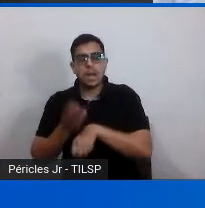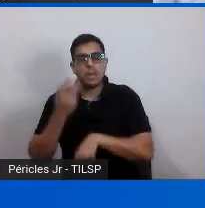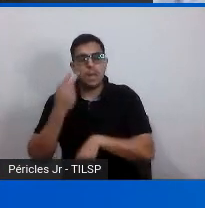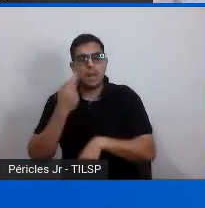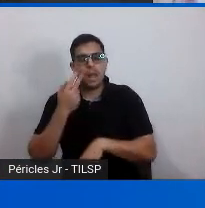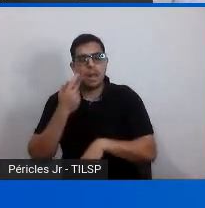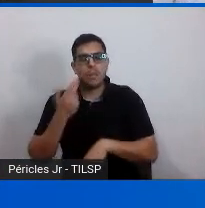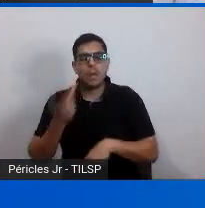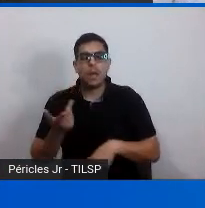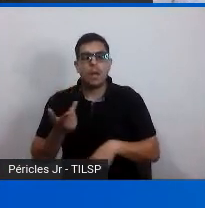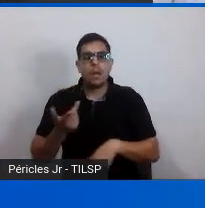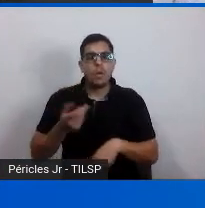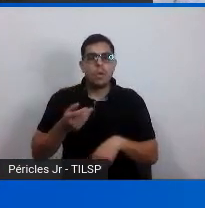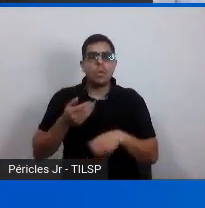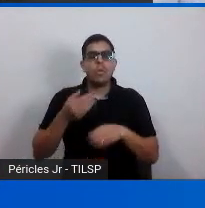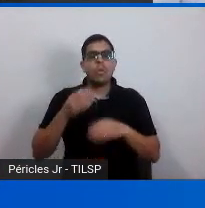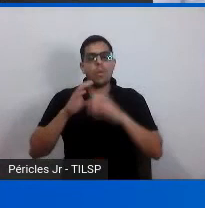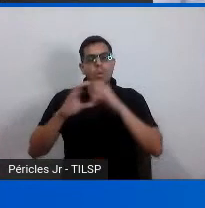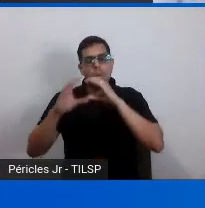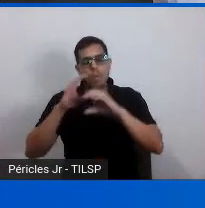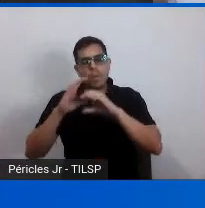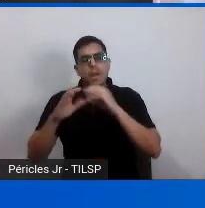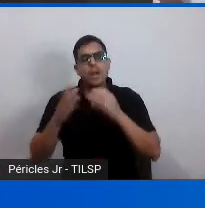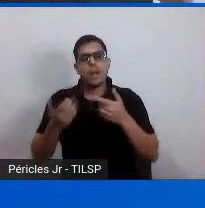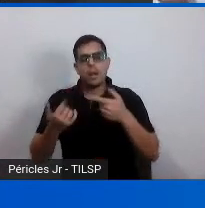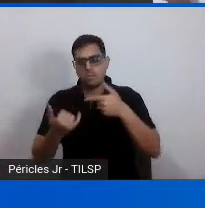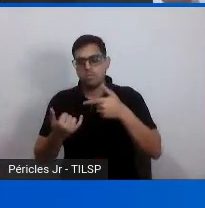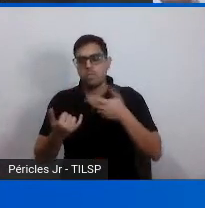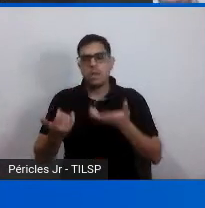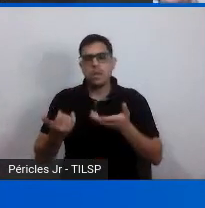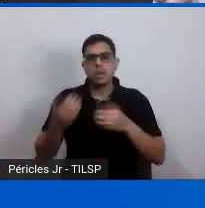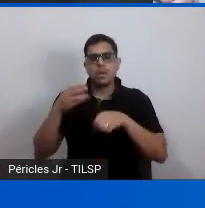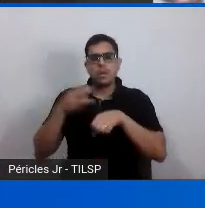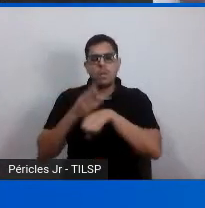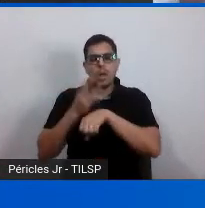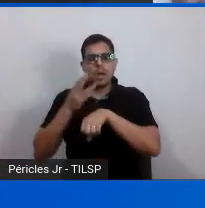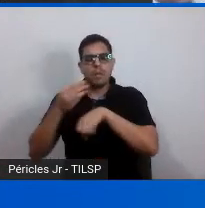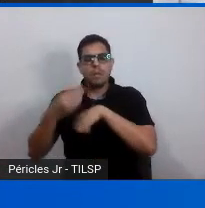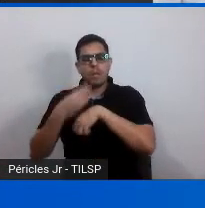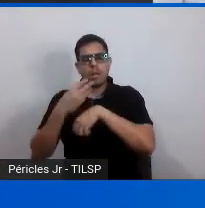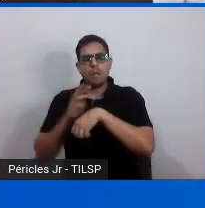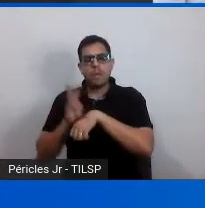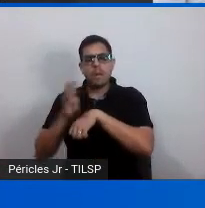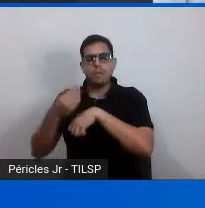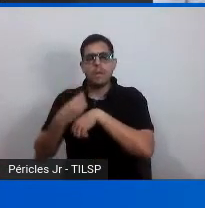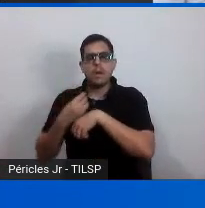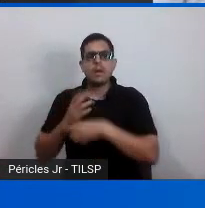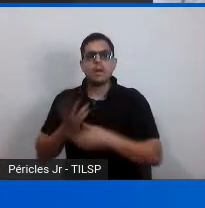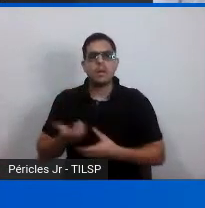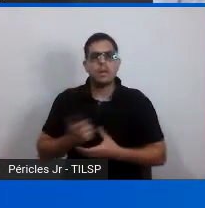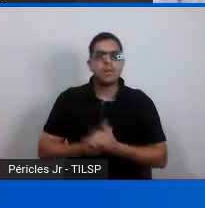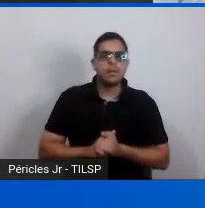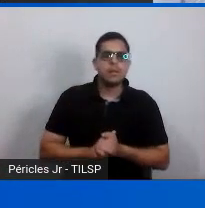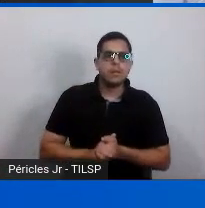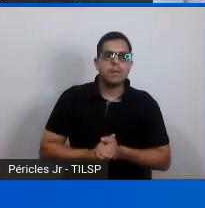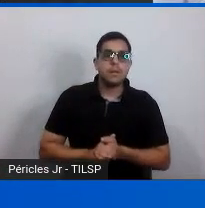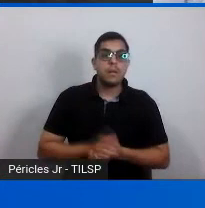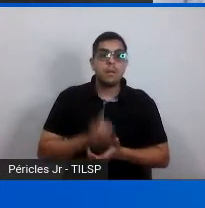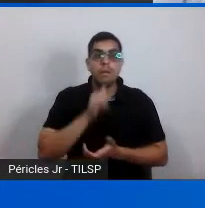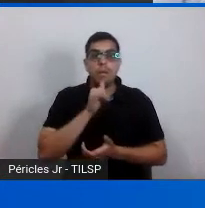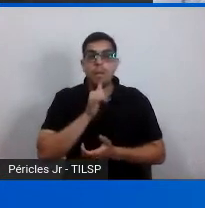com esse aluno é muito mais fácil pelo smartphone e às vezes essa é a única via tem muitas famílias que tem um único aparelho